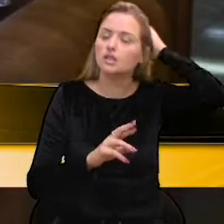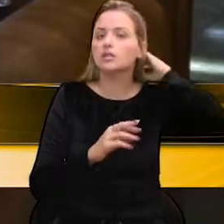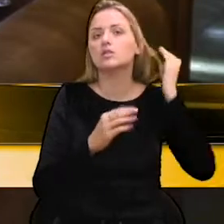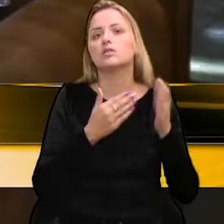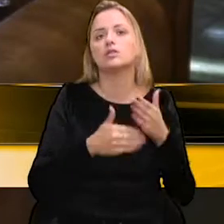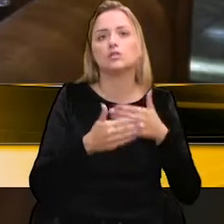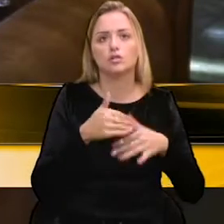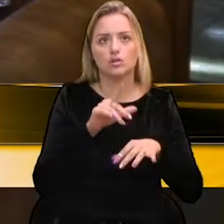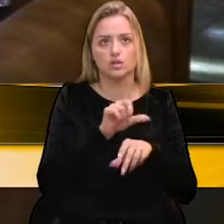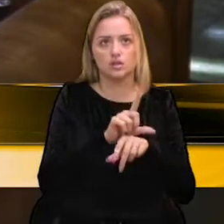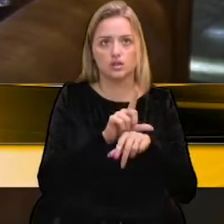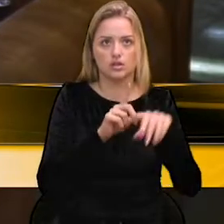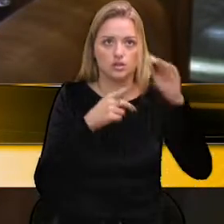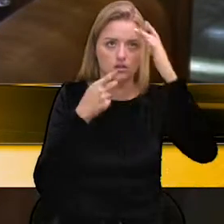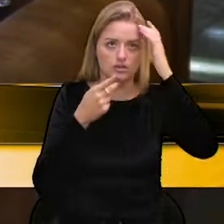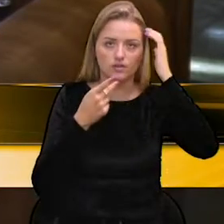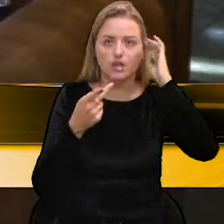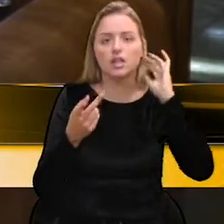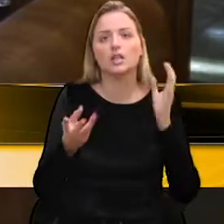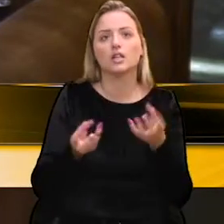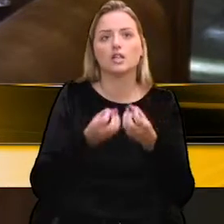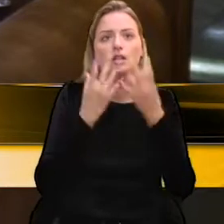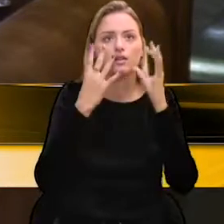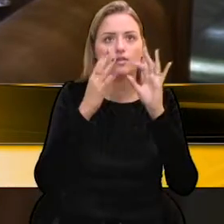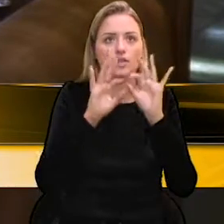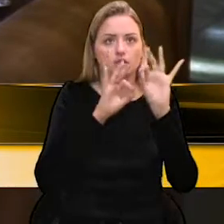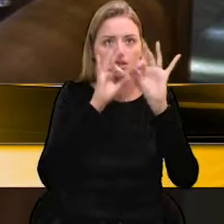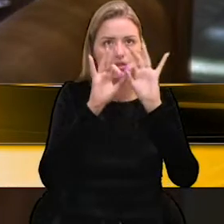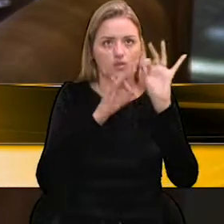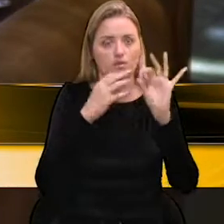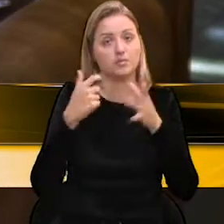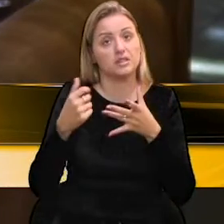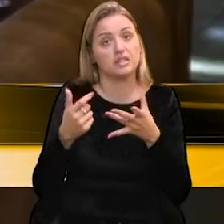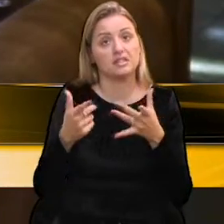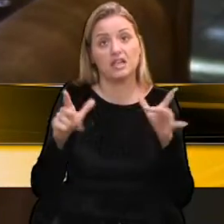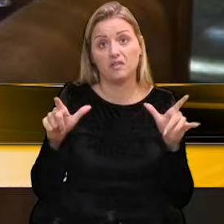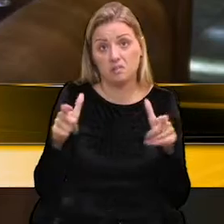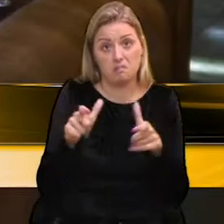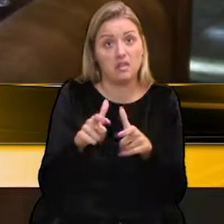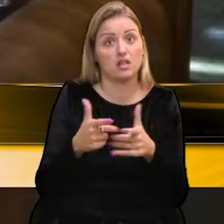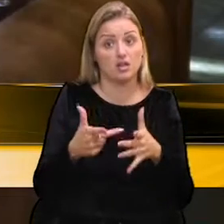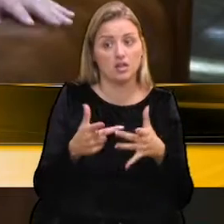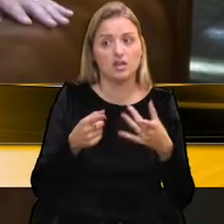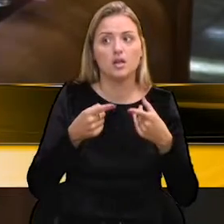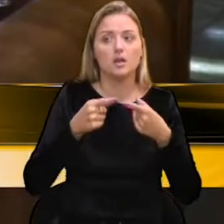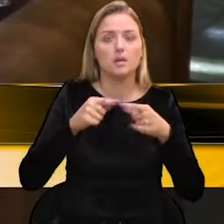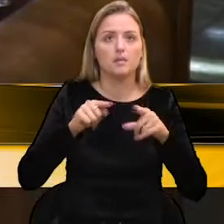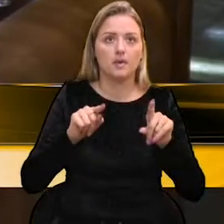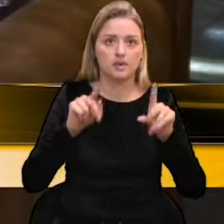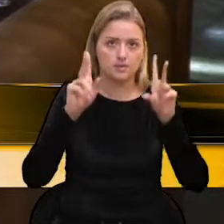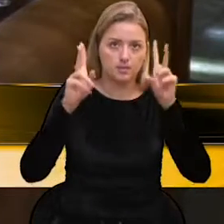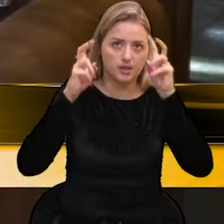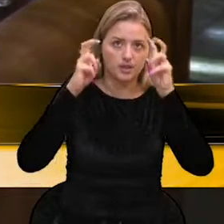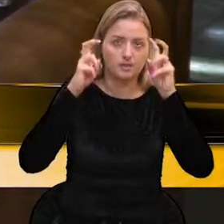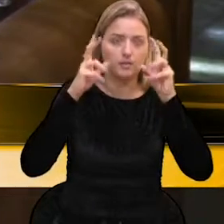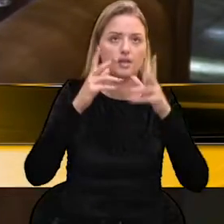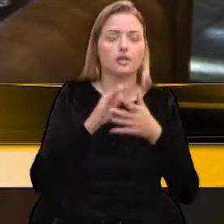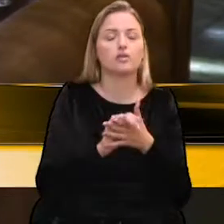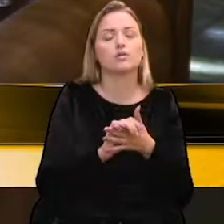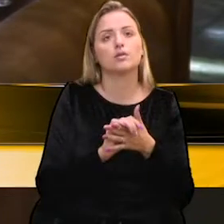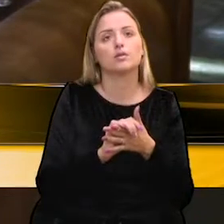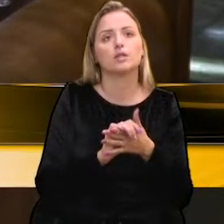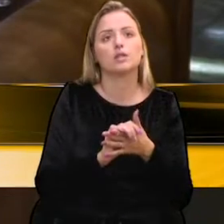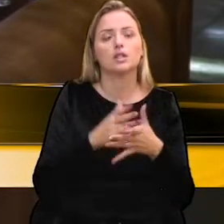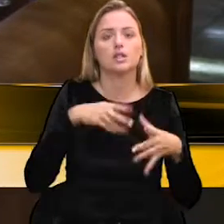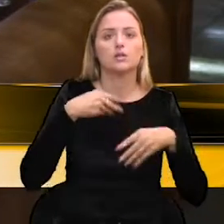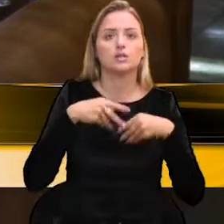comercial, que relata que a festa teria que sair ainda aqui numa proporção menor, né, tendo em vista que tem-se no sentimento